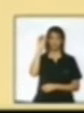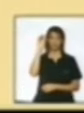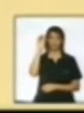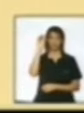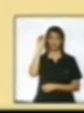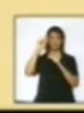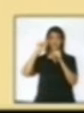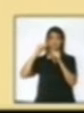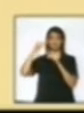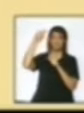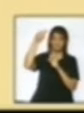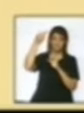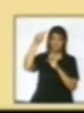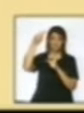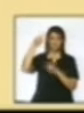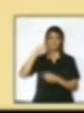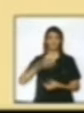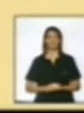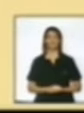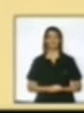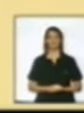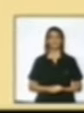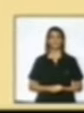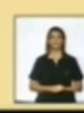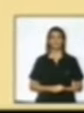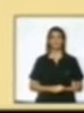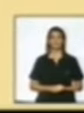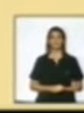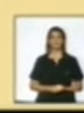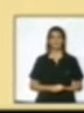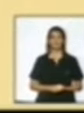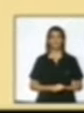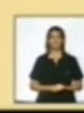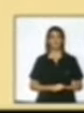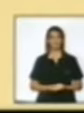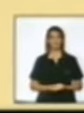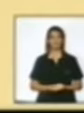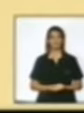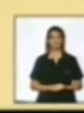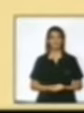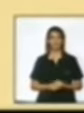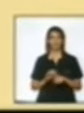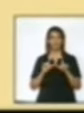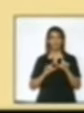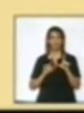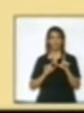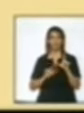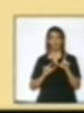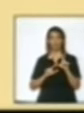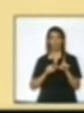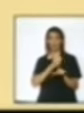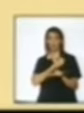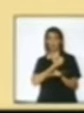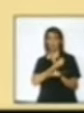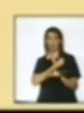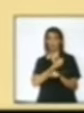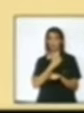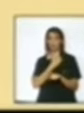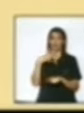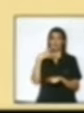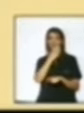Indo, 36. Oh, que letra bonita, hein?